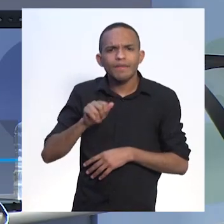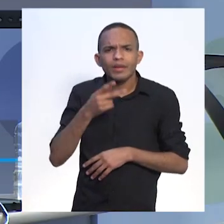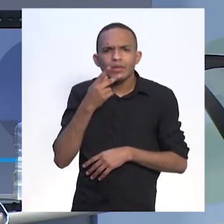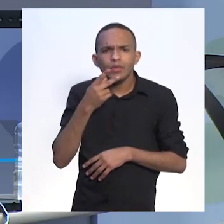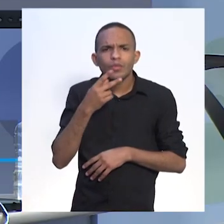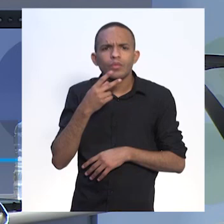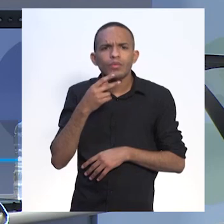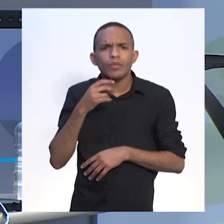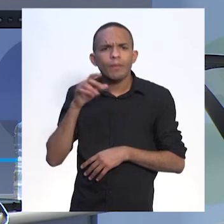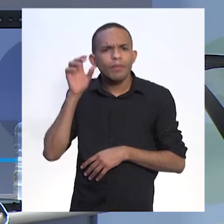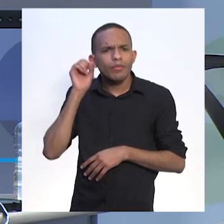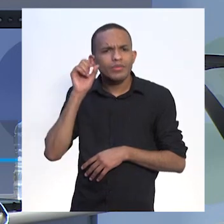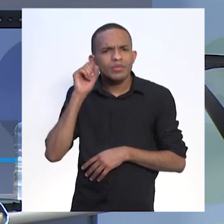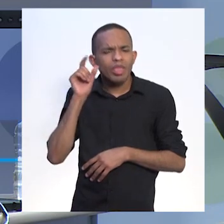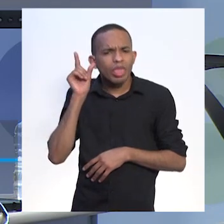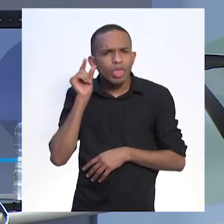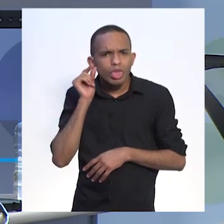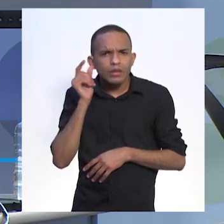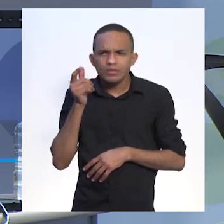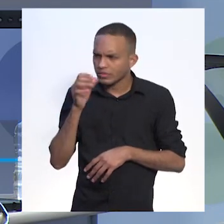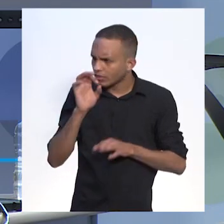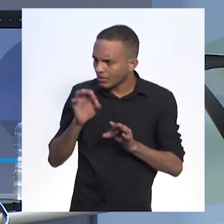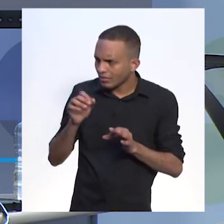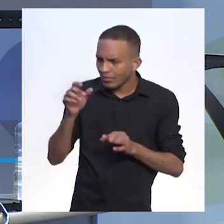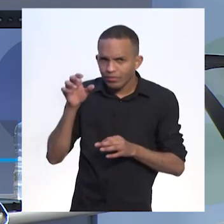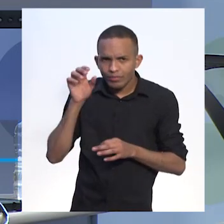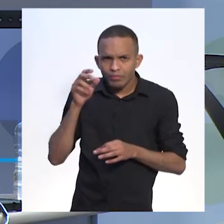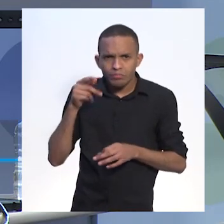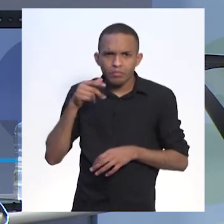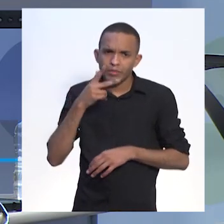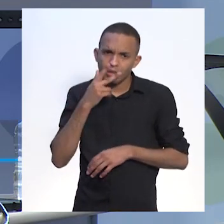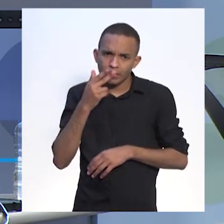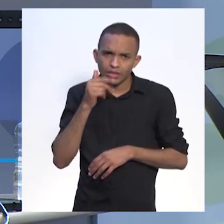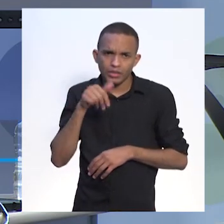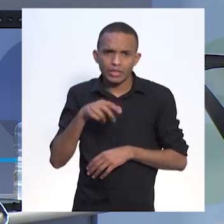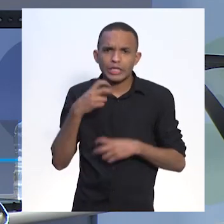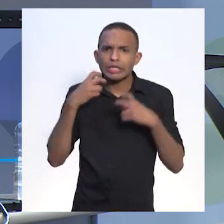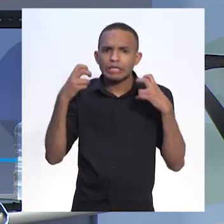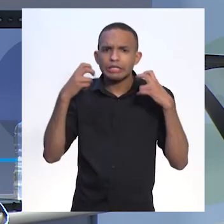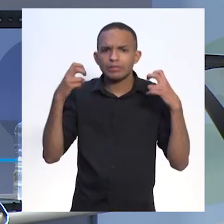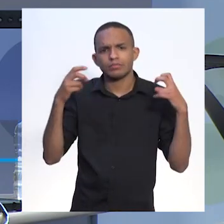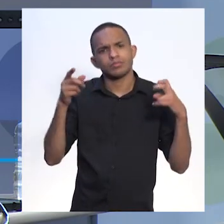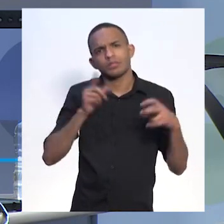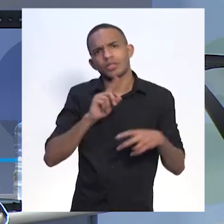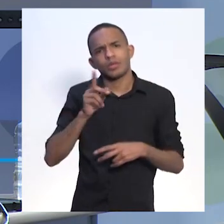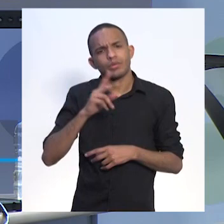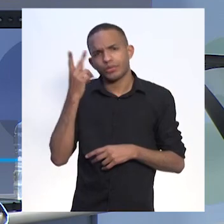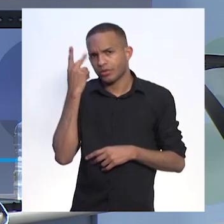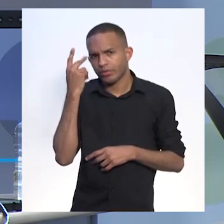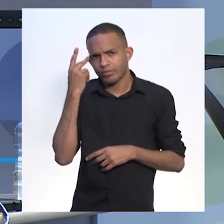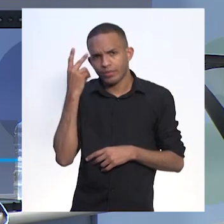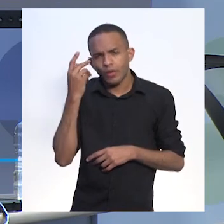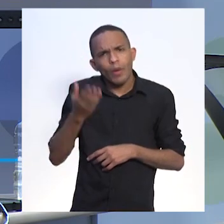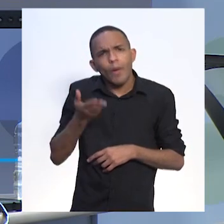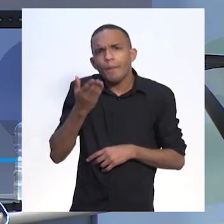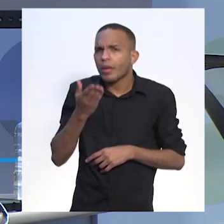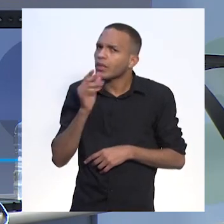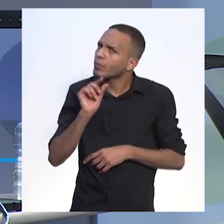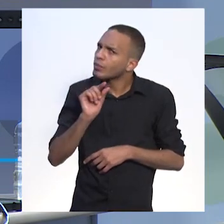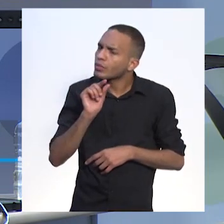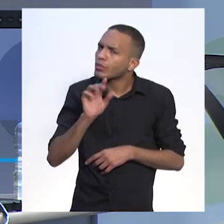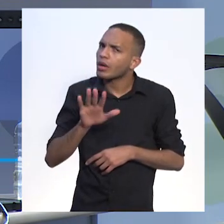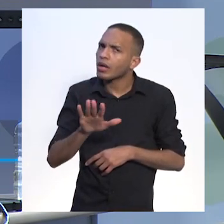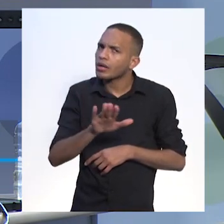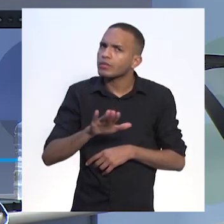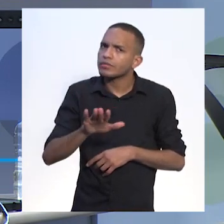isso? Está baixo o áudio, gente? Aqui, para a gente, parece que eu estou gritando. Não está, não. Está normal. Mas aumenta aí, tenta aumentar alguma coisa para ver